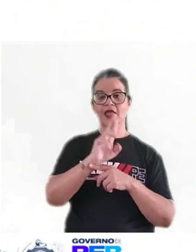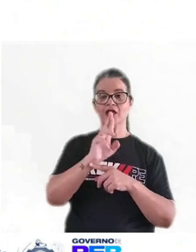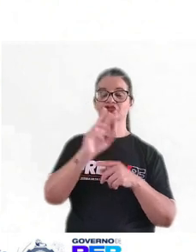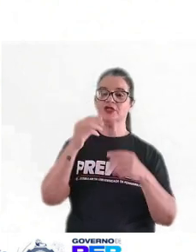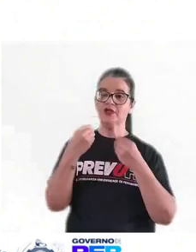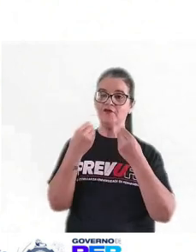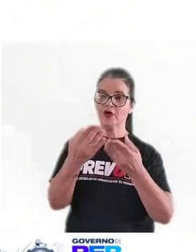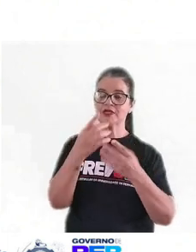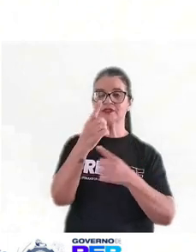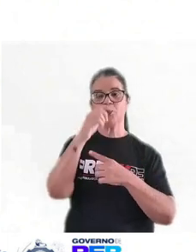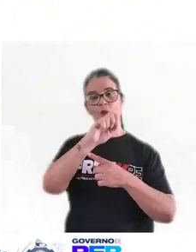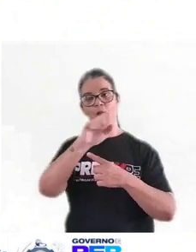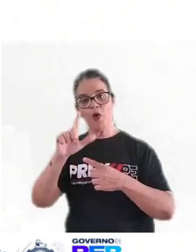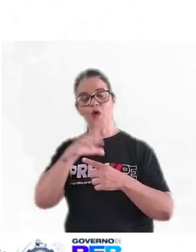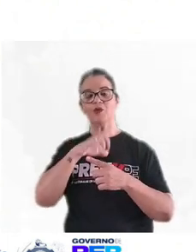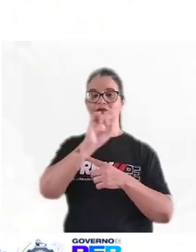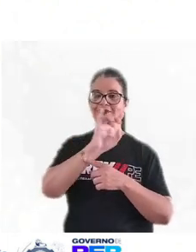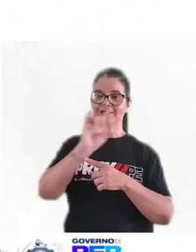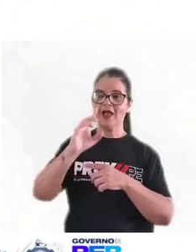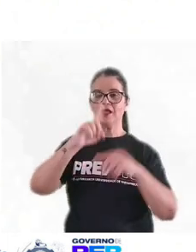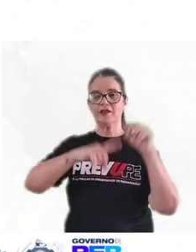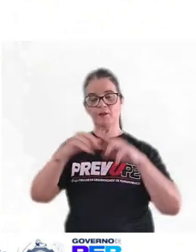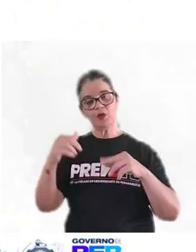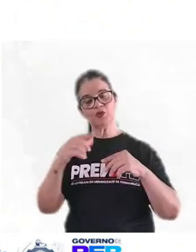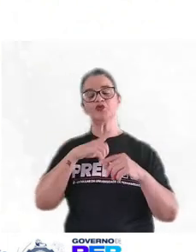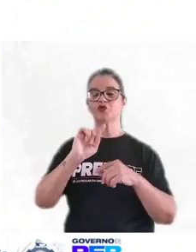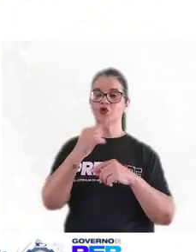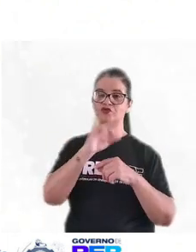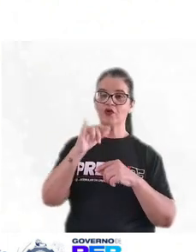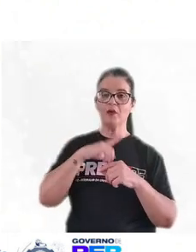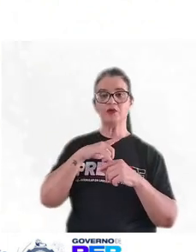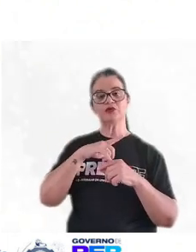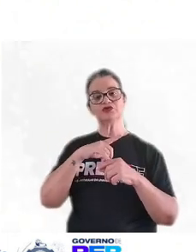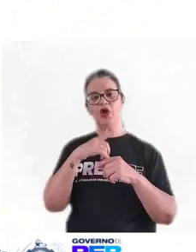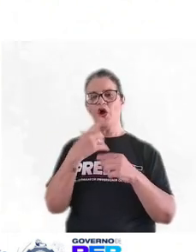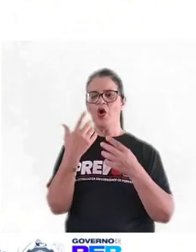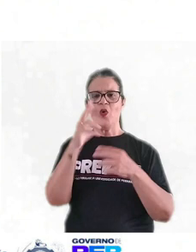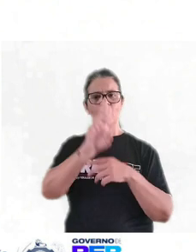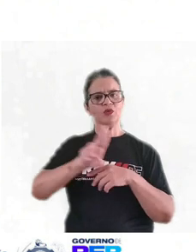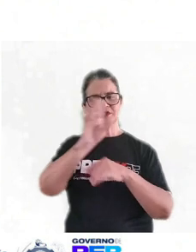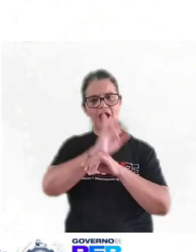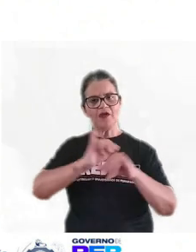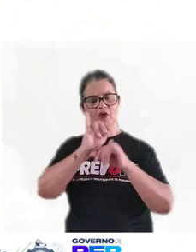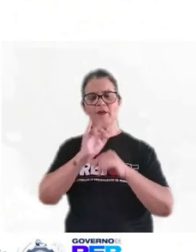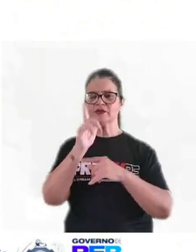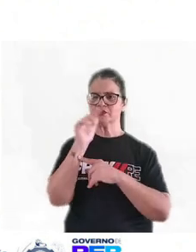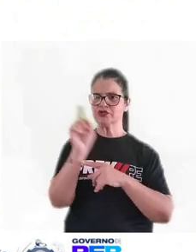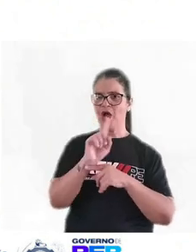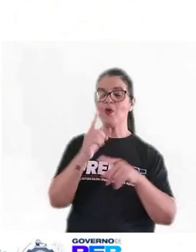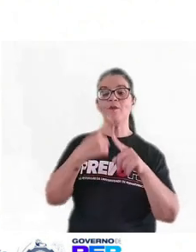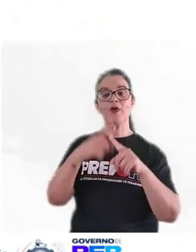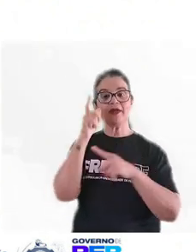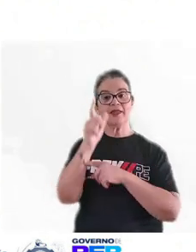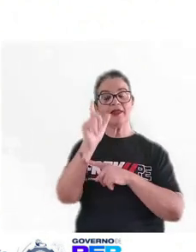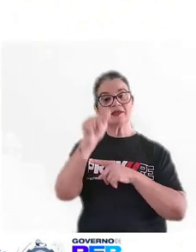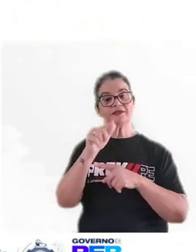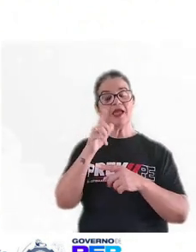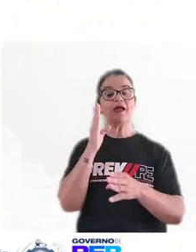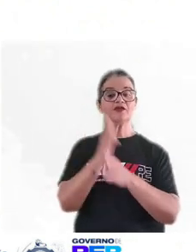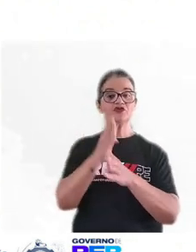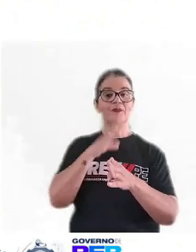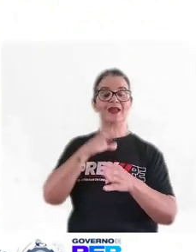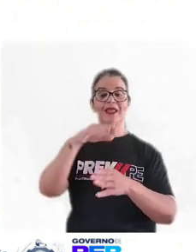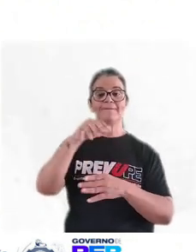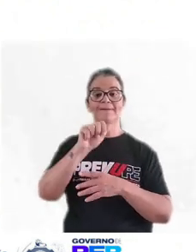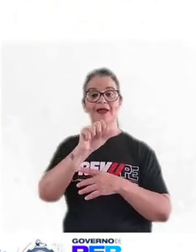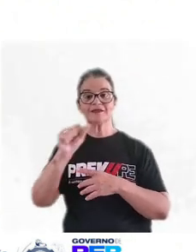reagente, fornecendo 1 mol de cada produto. Nós não vamos usar informações da água, porque o nosso